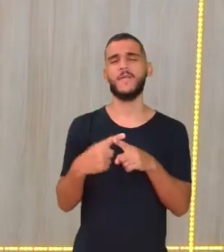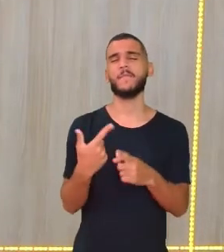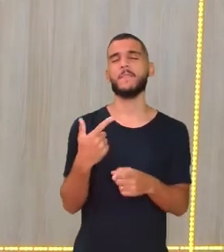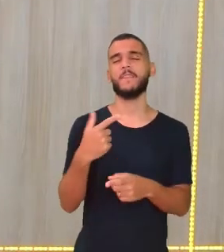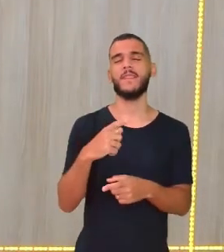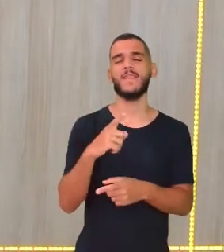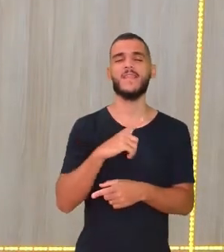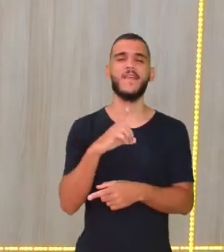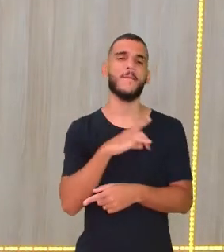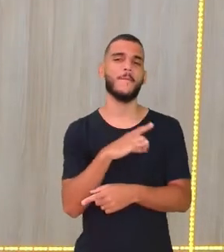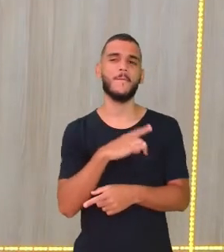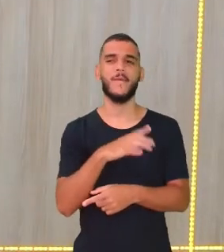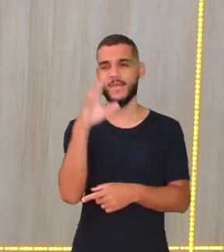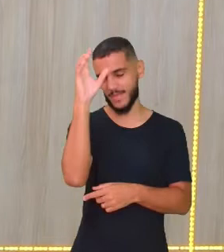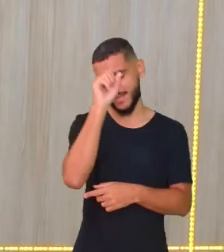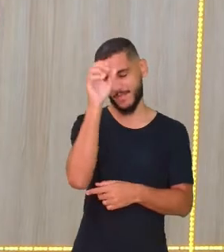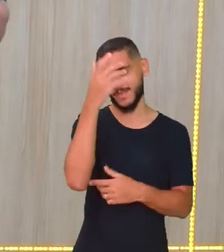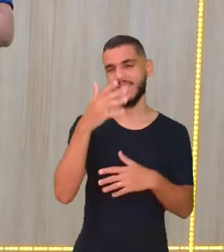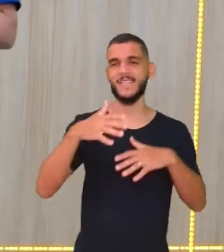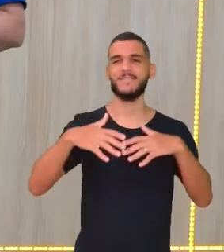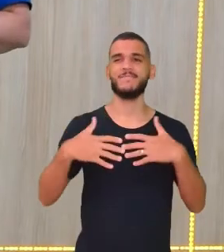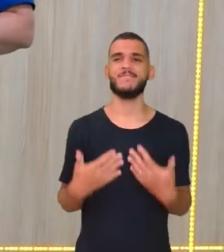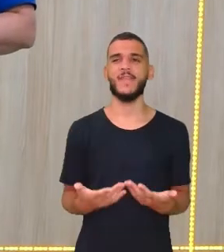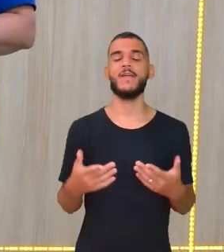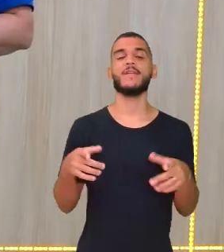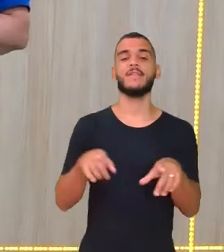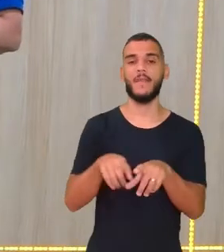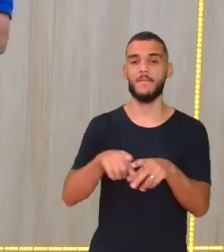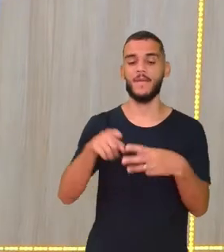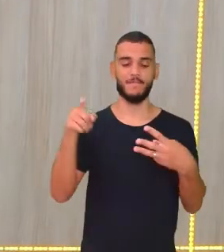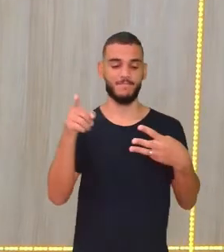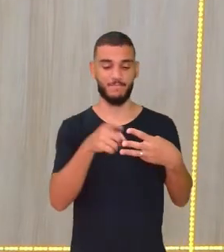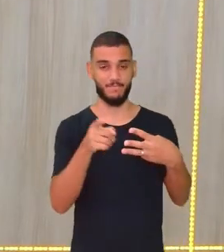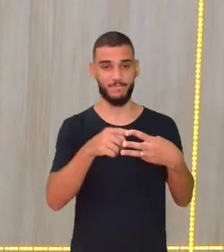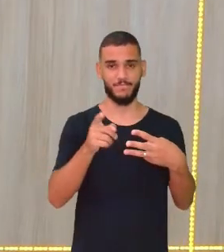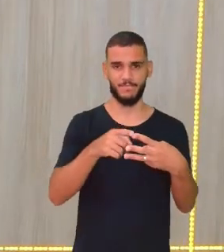língua portuguesa? Então nós temos também o